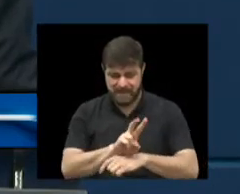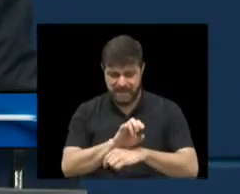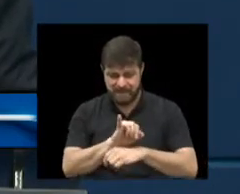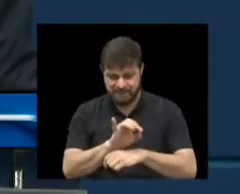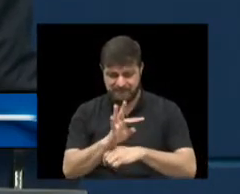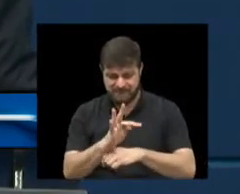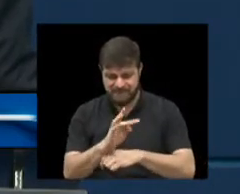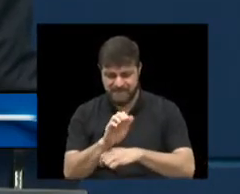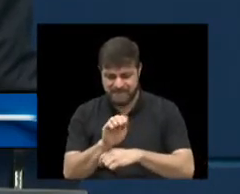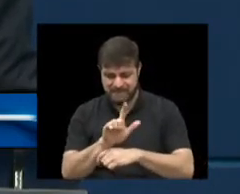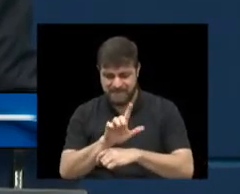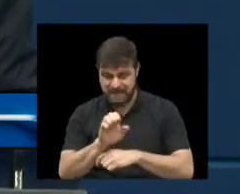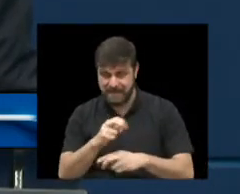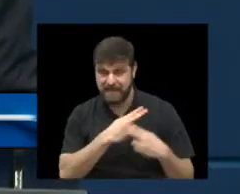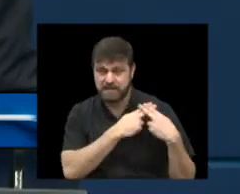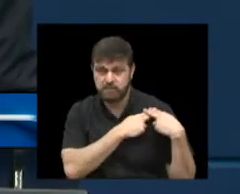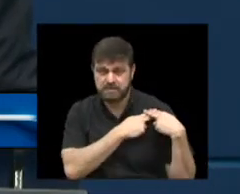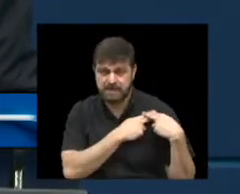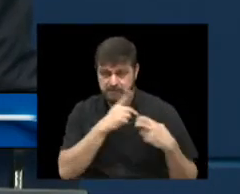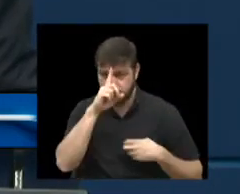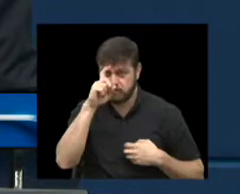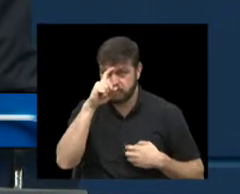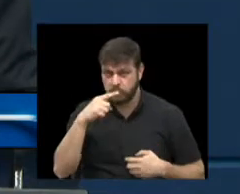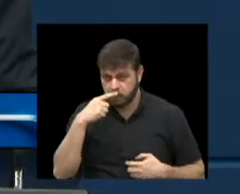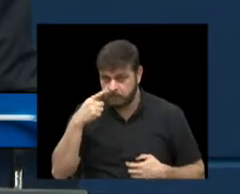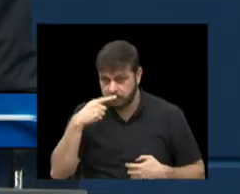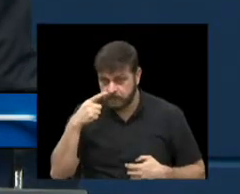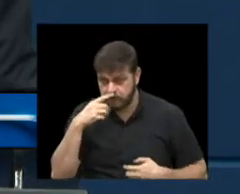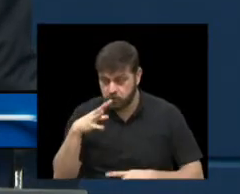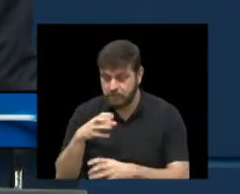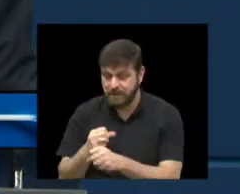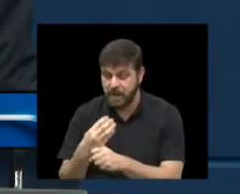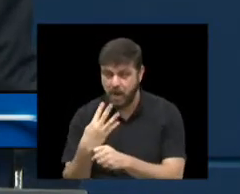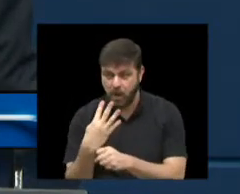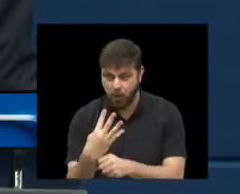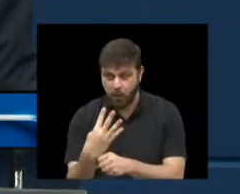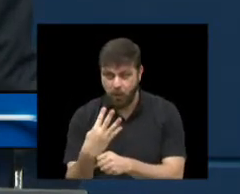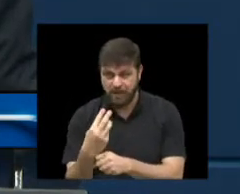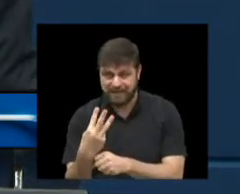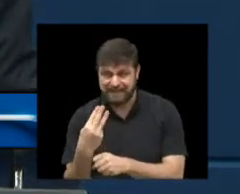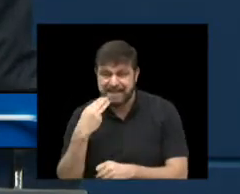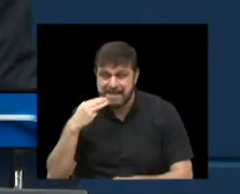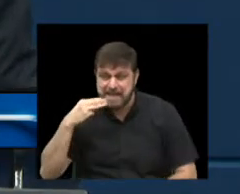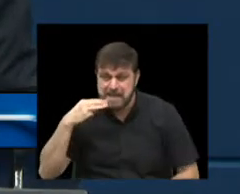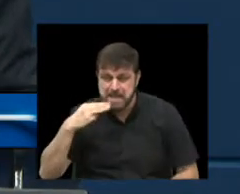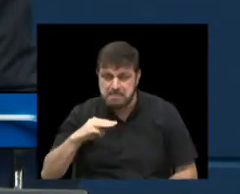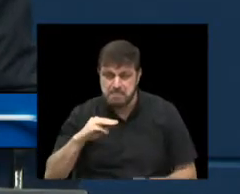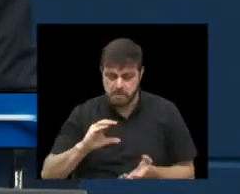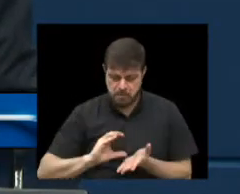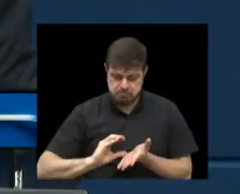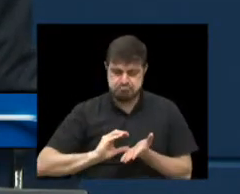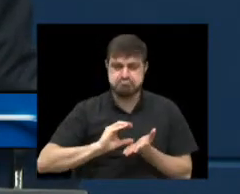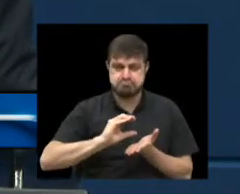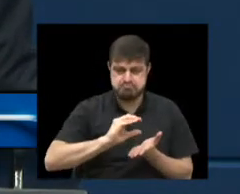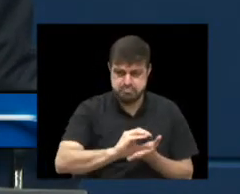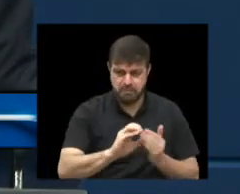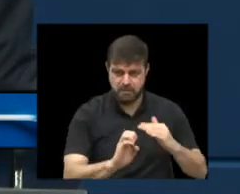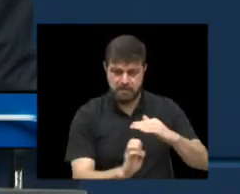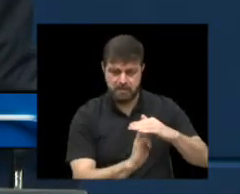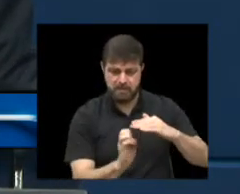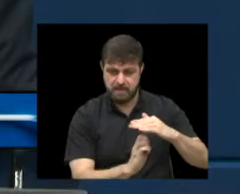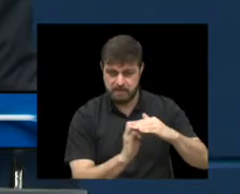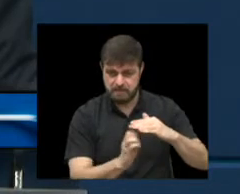Verde, que ficou com 43 milhões de recursos nesses primeiros 4 meses do ano. O Ouro Verde